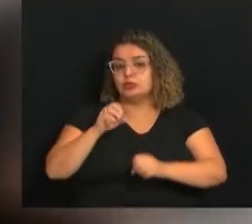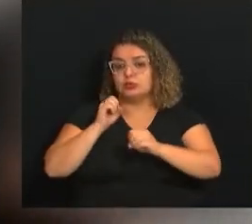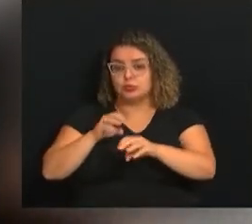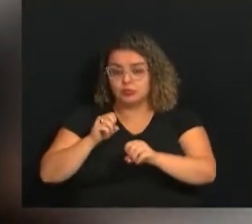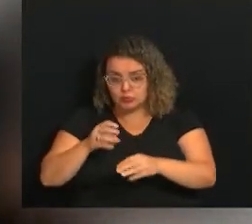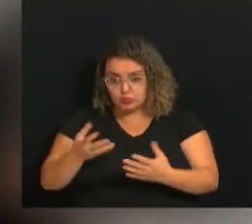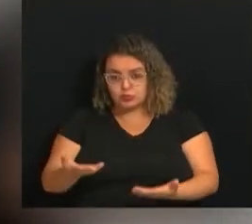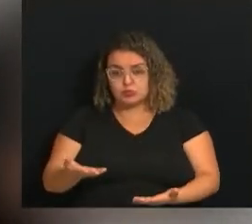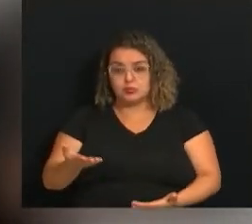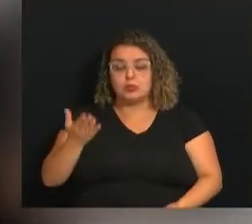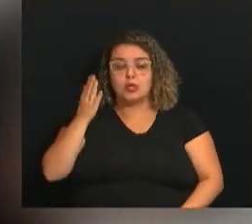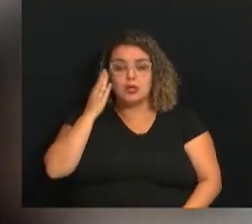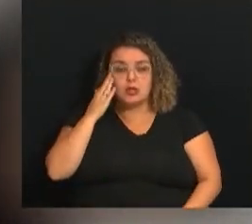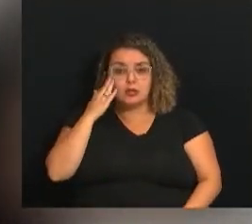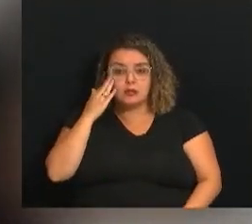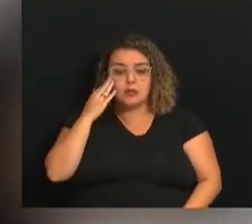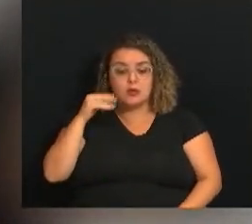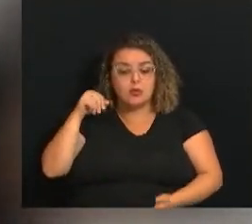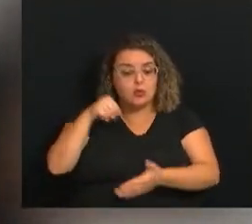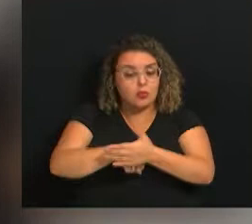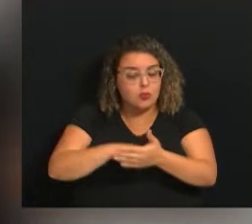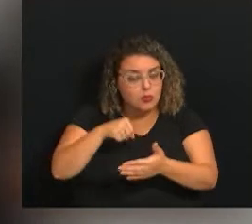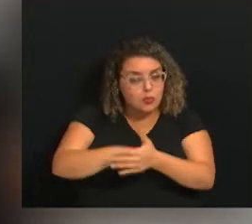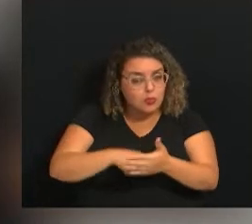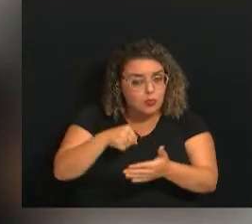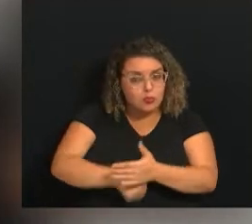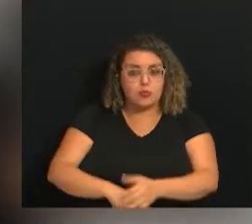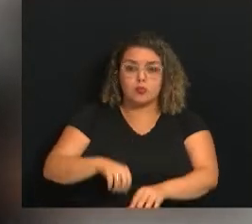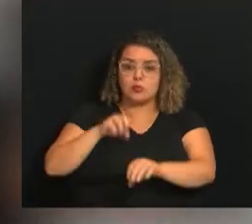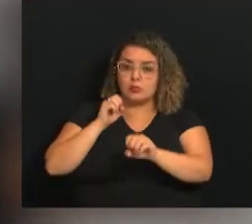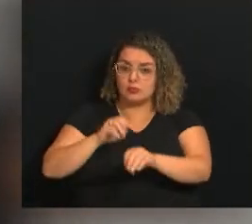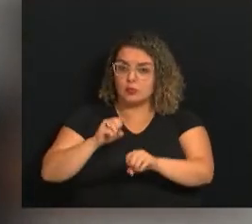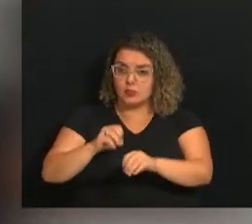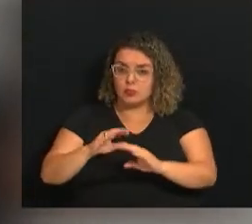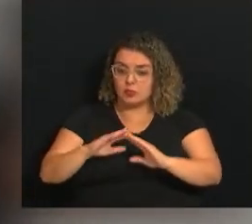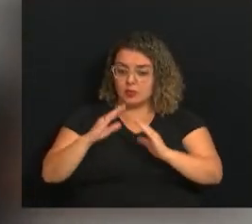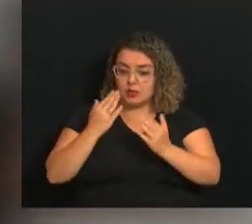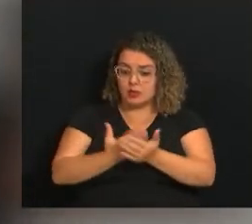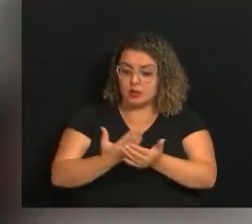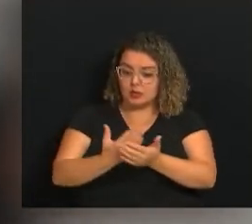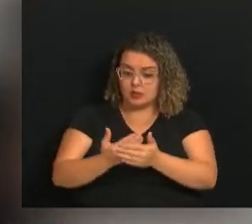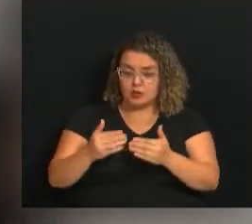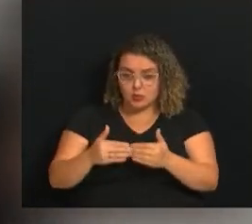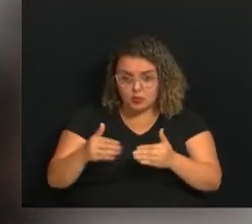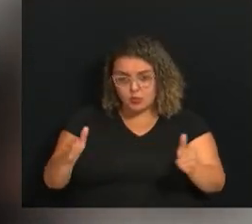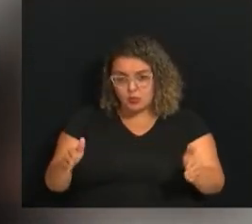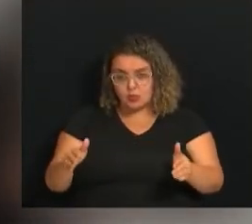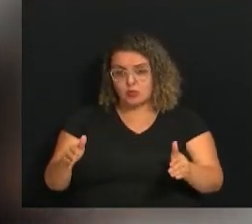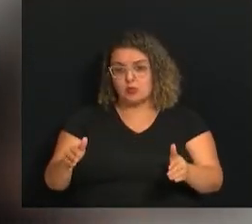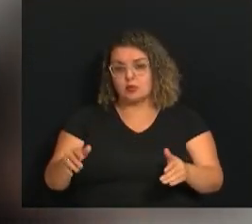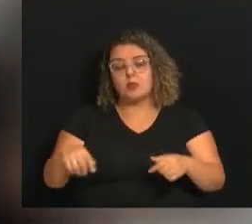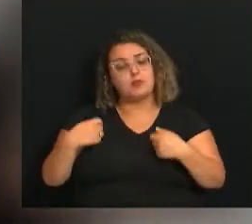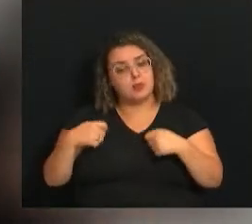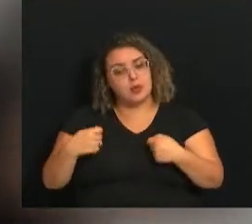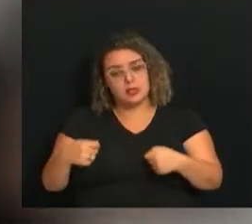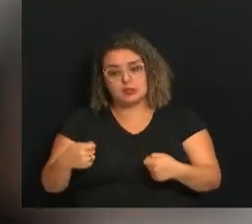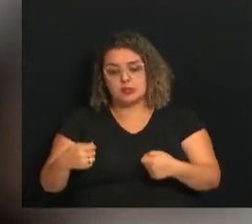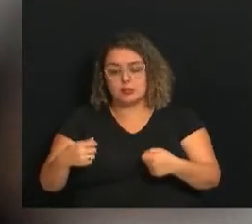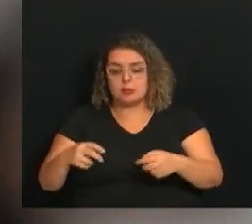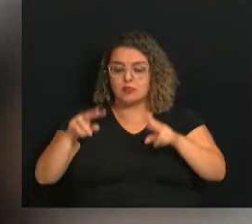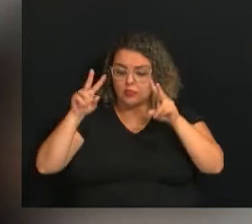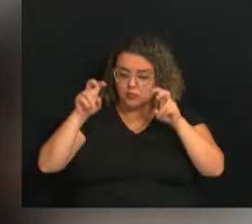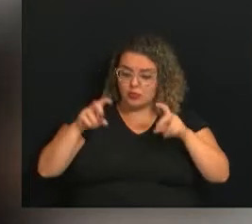sabem o quanto eu venho lutando pela educação, pelas escolas abertas. E aí não podia me furtar a não trazer esse